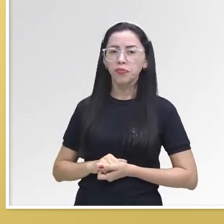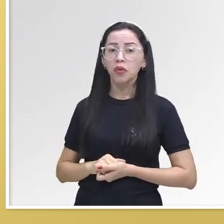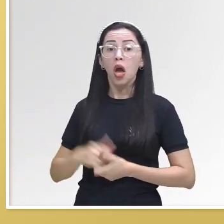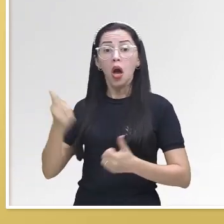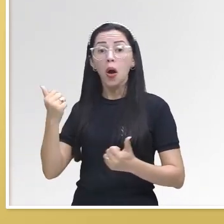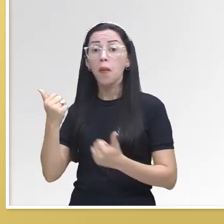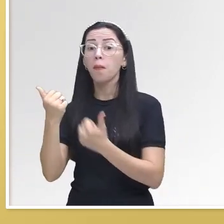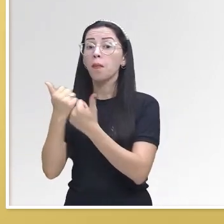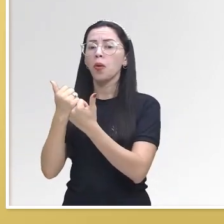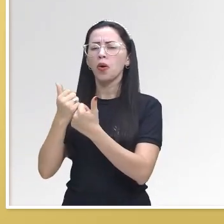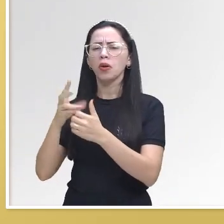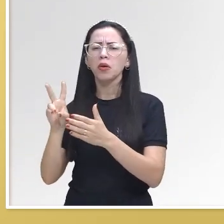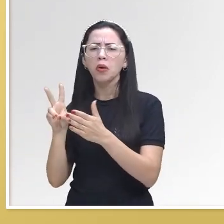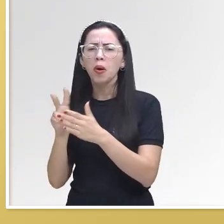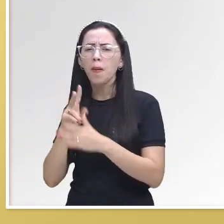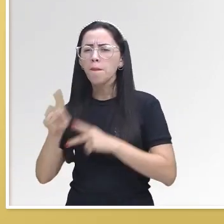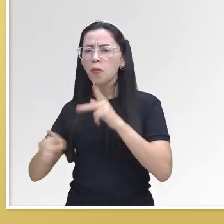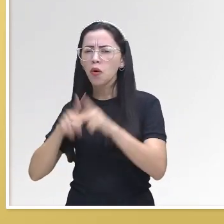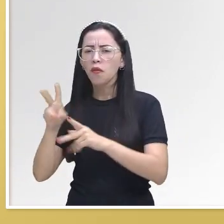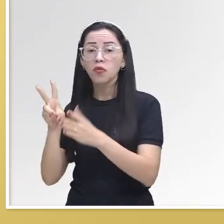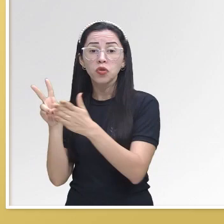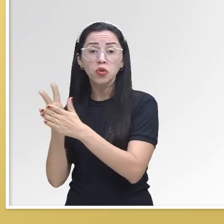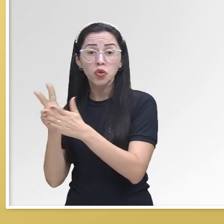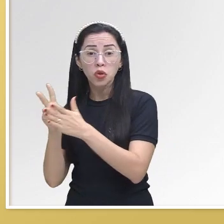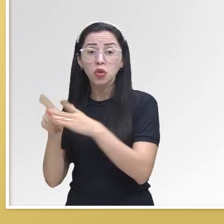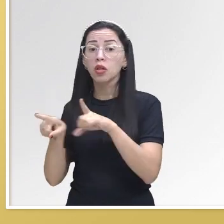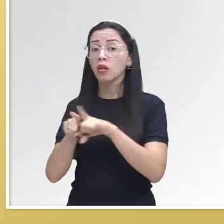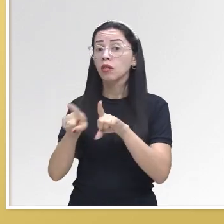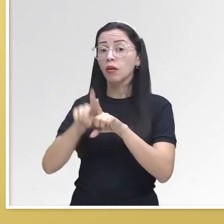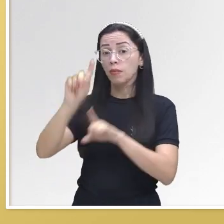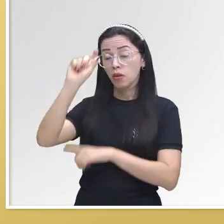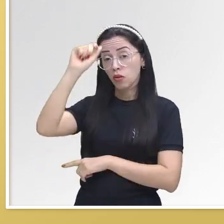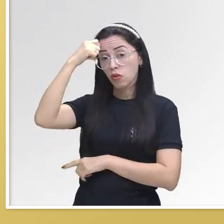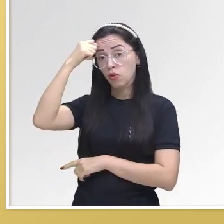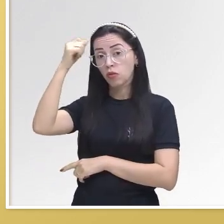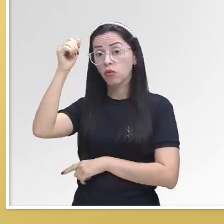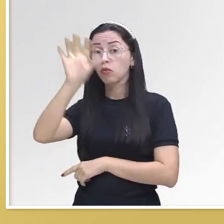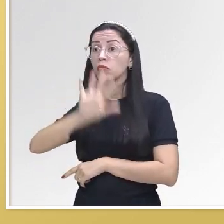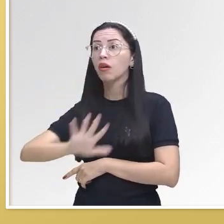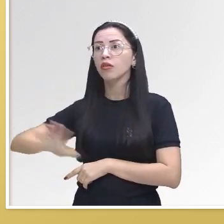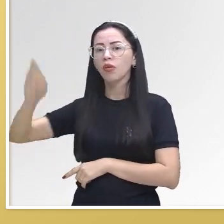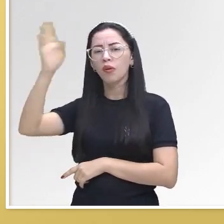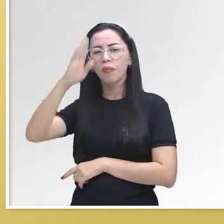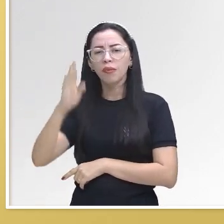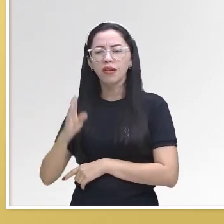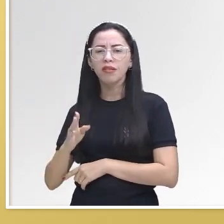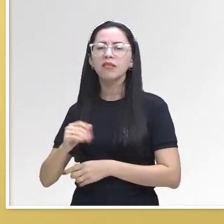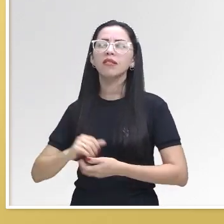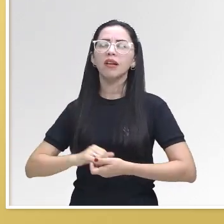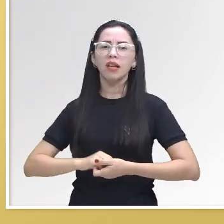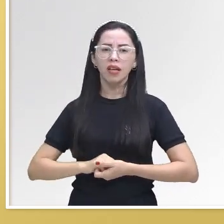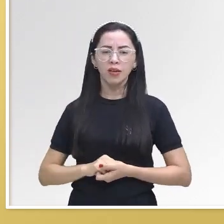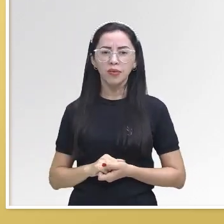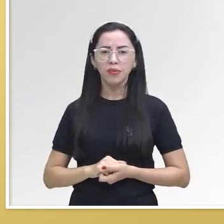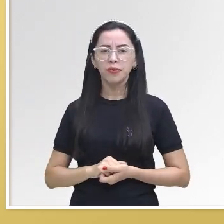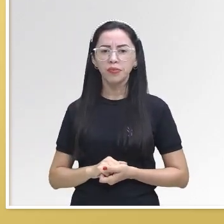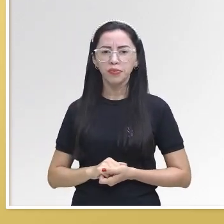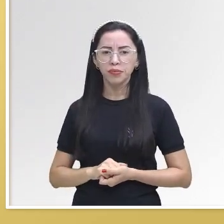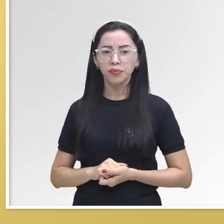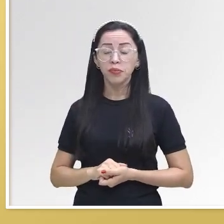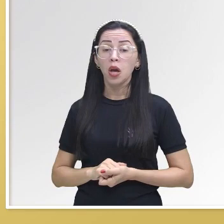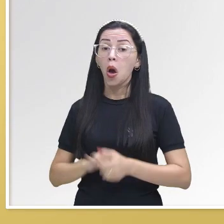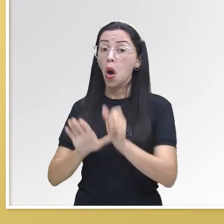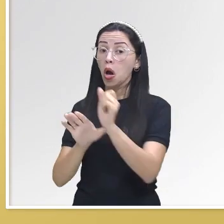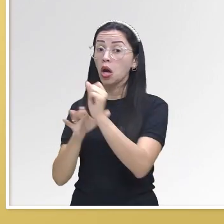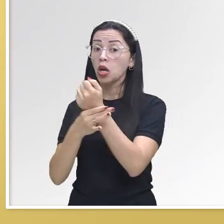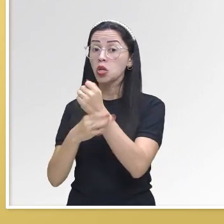indígenas, comunidades quilombolas em todo o território brasileiro. Fundo Brasil de Direitos Humanos. Ao garantir o